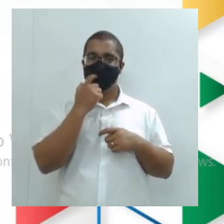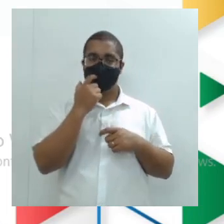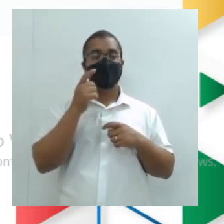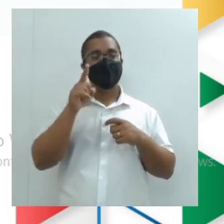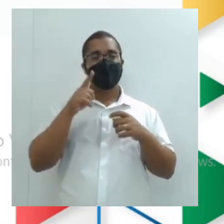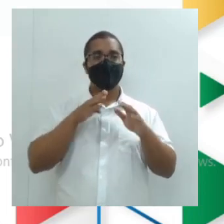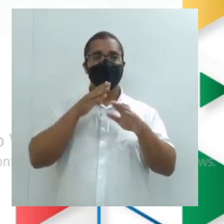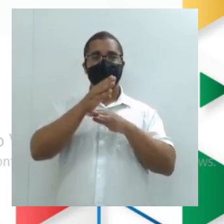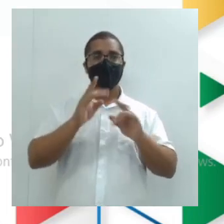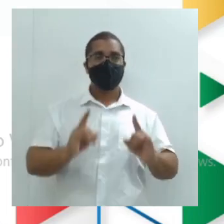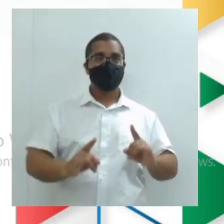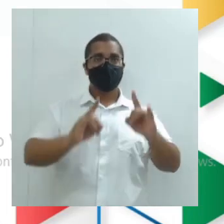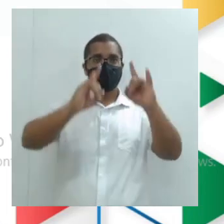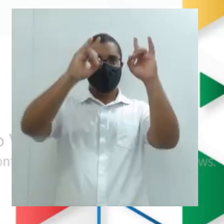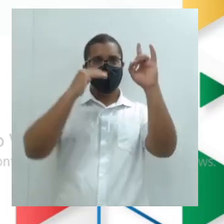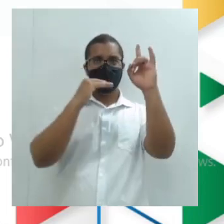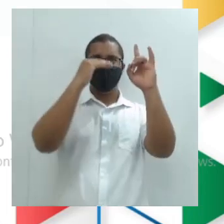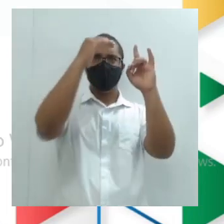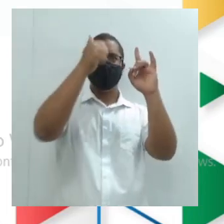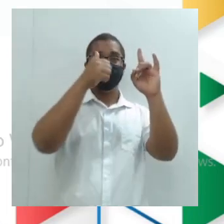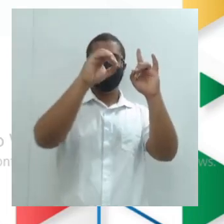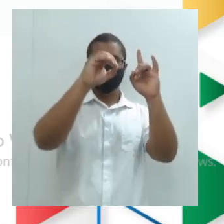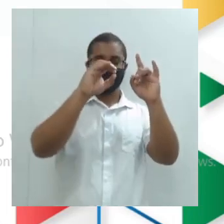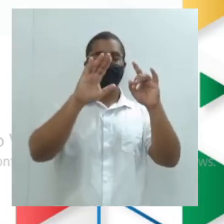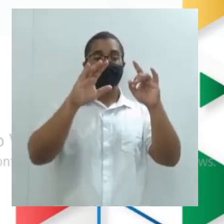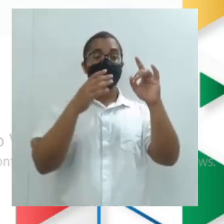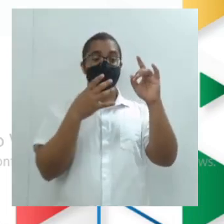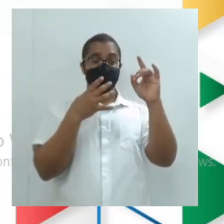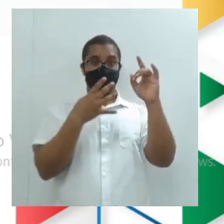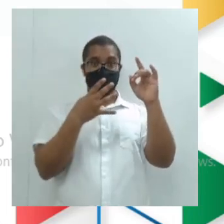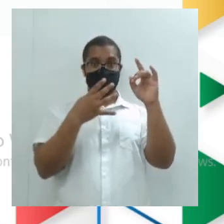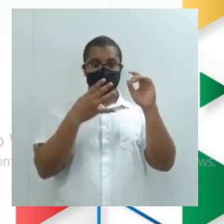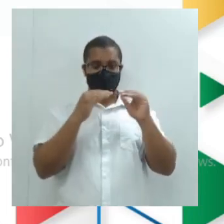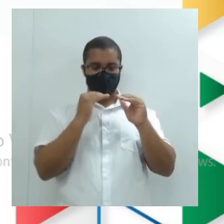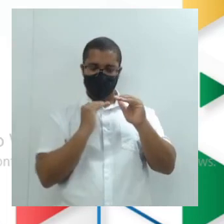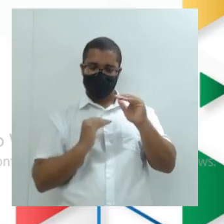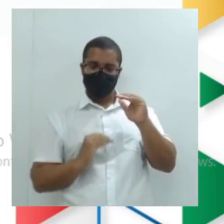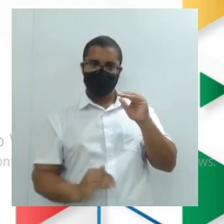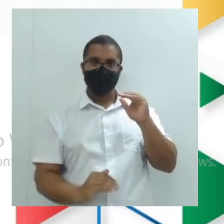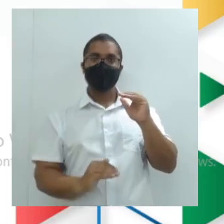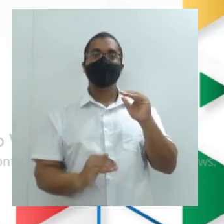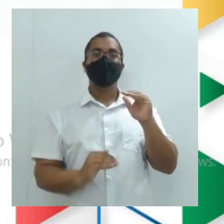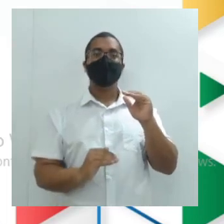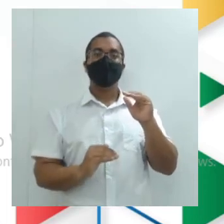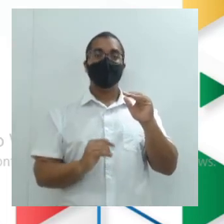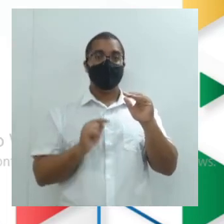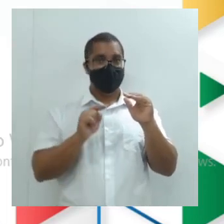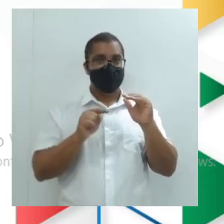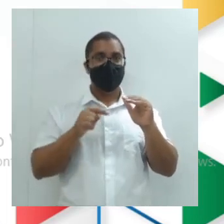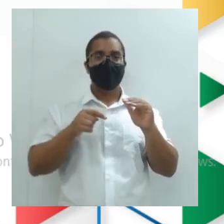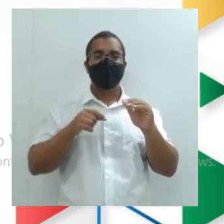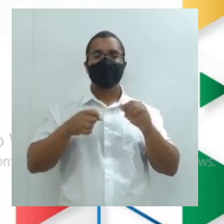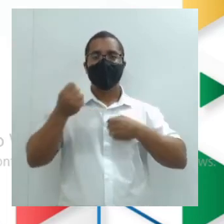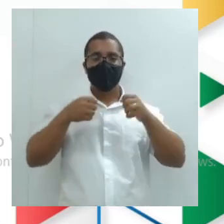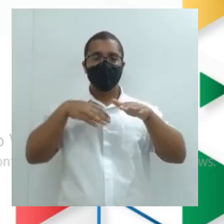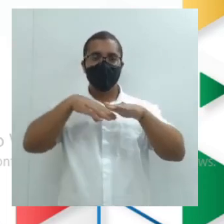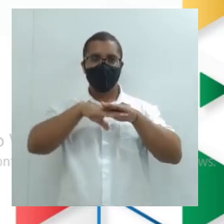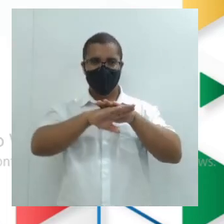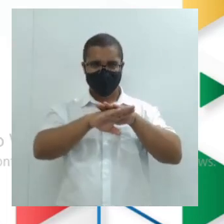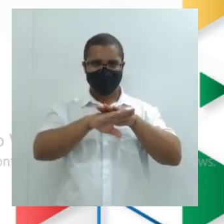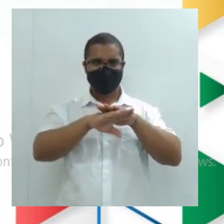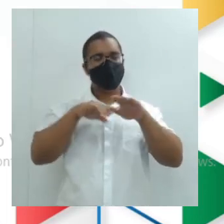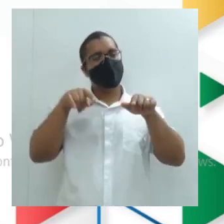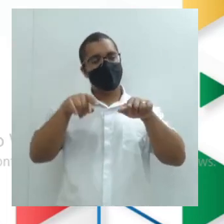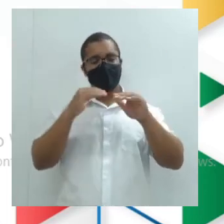de salas comerciais e 4 andares de garagem no subsolo. Se liga na expressão subsolo, abaixo,